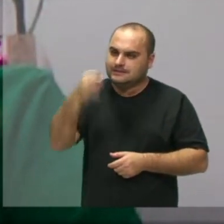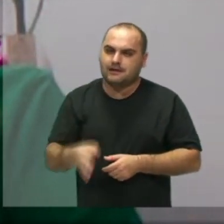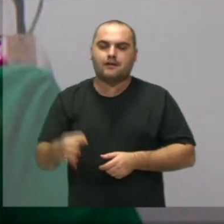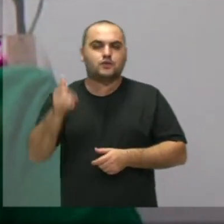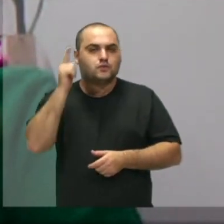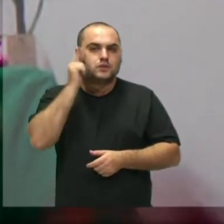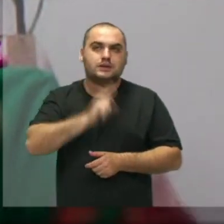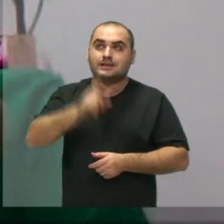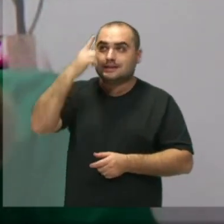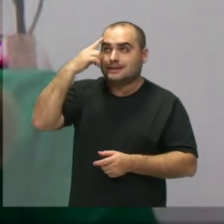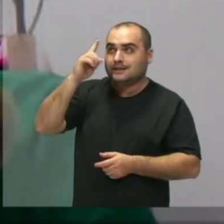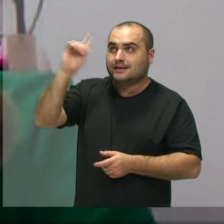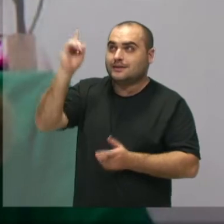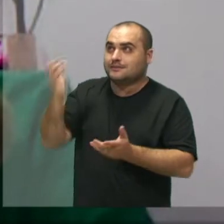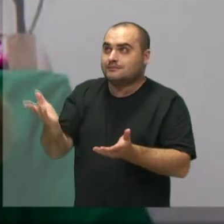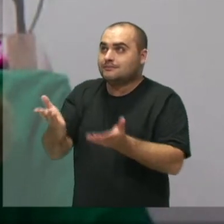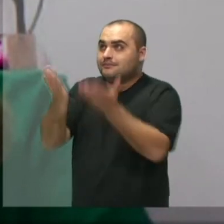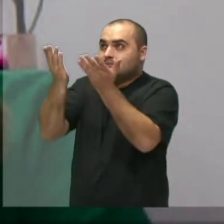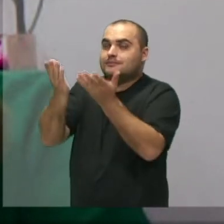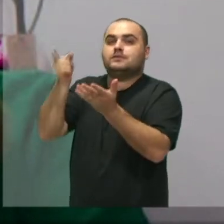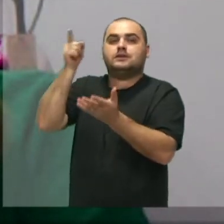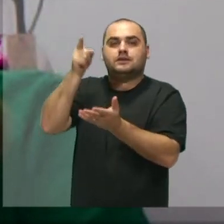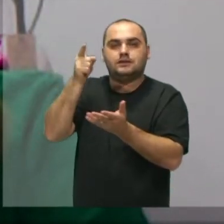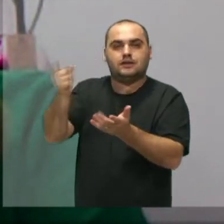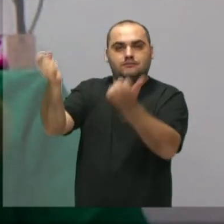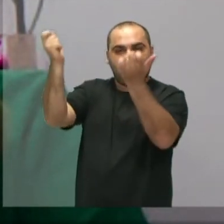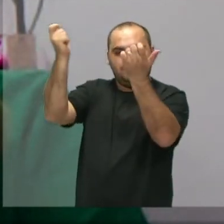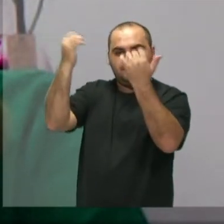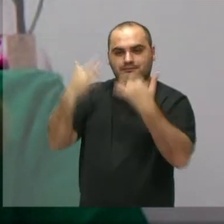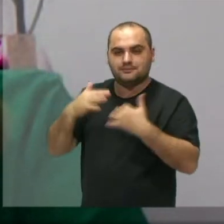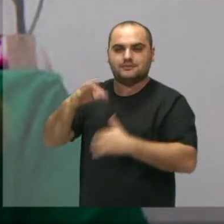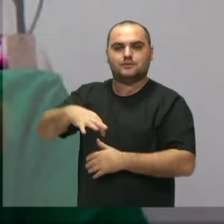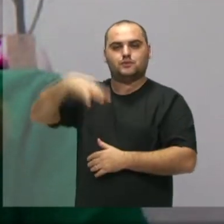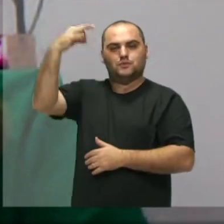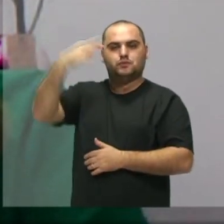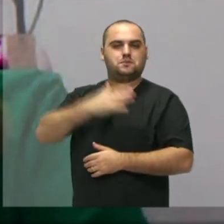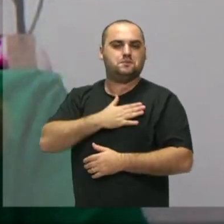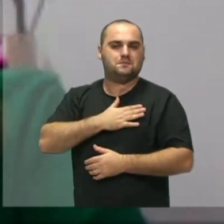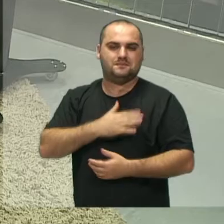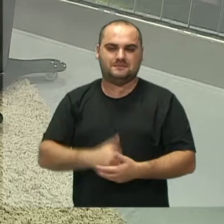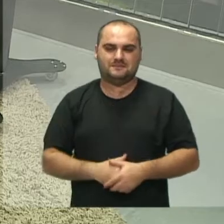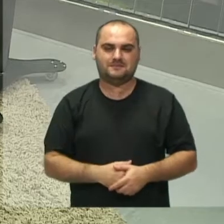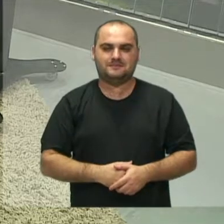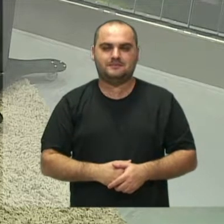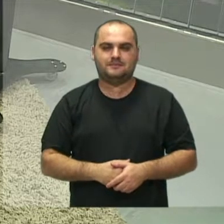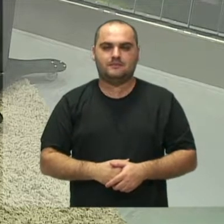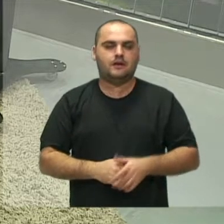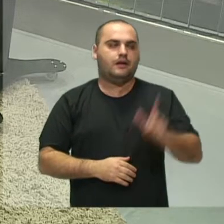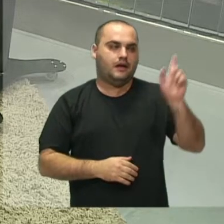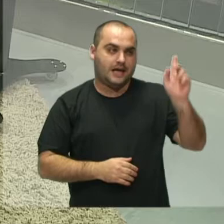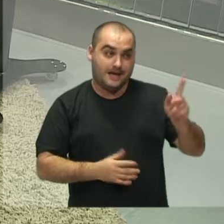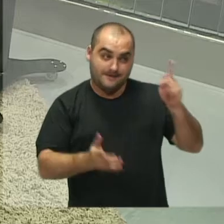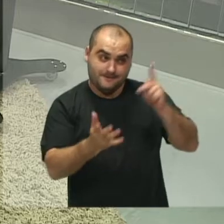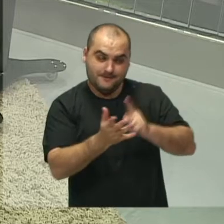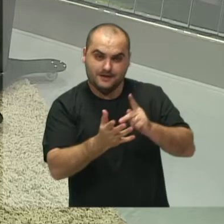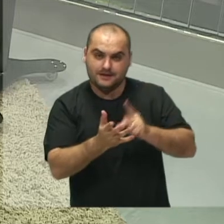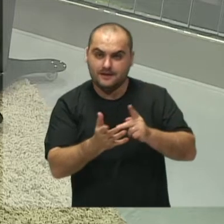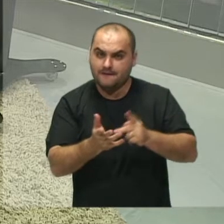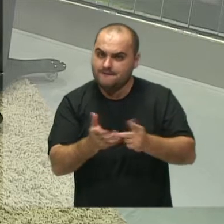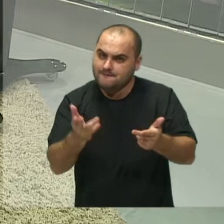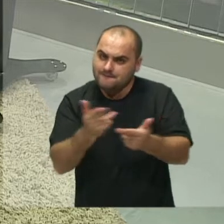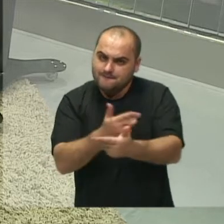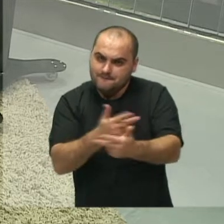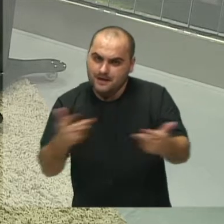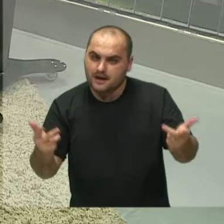Deus e Ele honra quem Ele escolhe. É a realidade, né, de muitas mulheres essa questão de